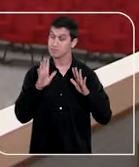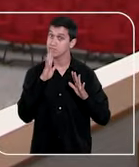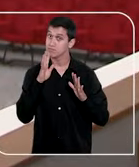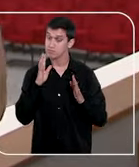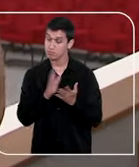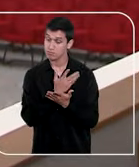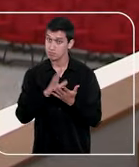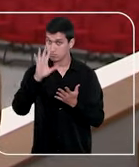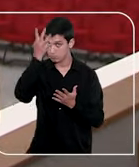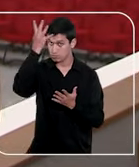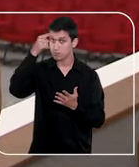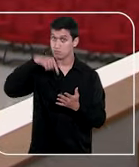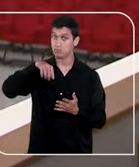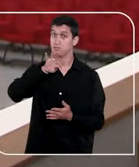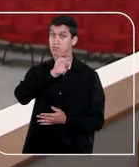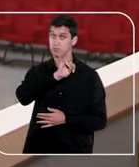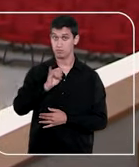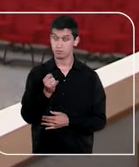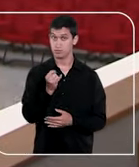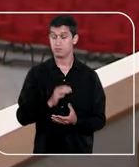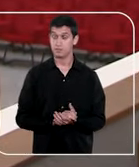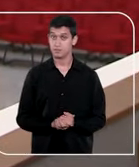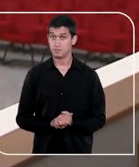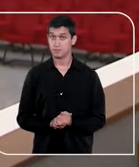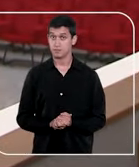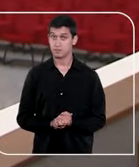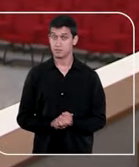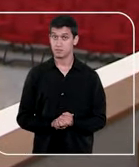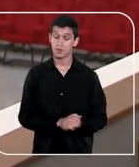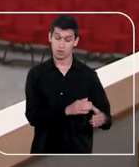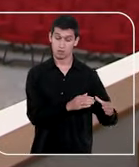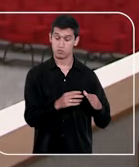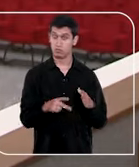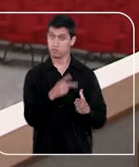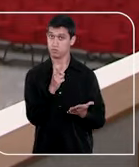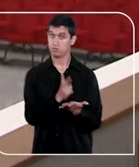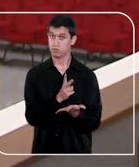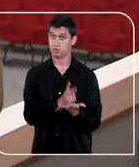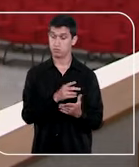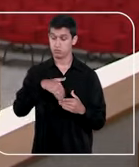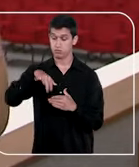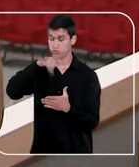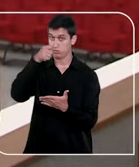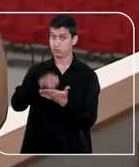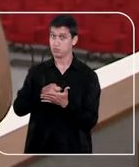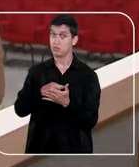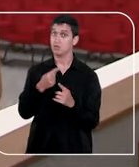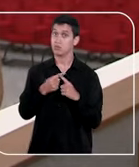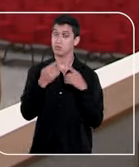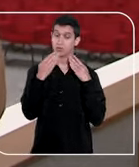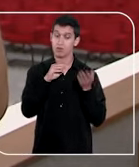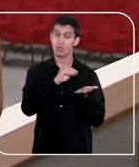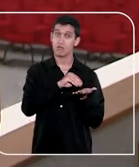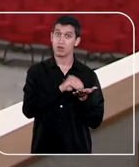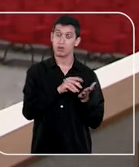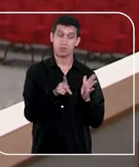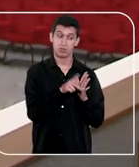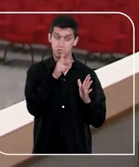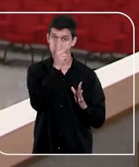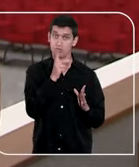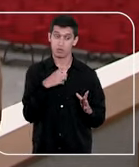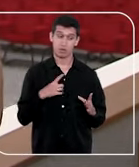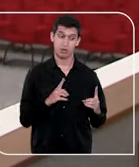Olá, conheça algumas das recentes decisões do STJ. A segunda turma manteve acórdão que, por falta de prova de